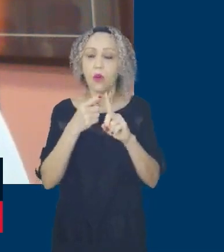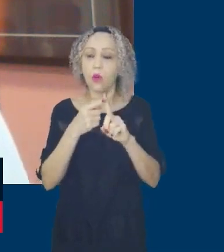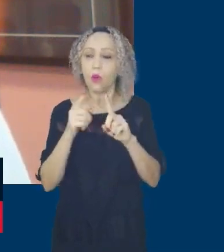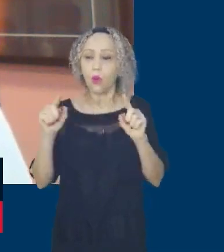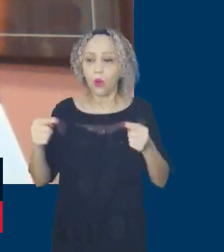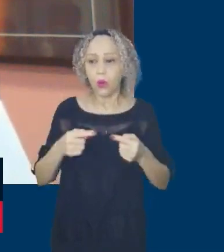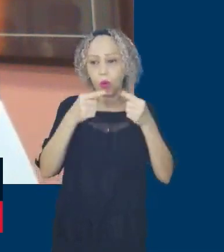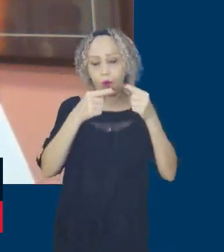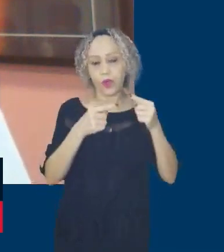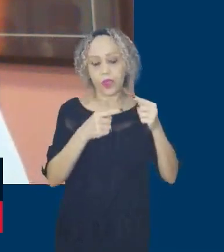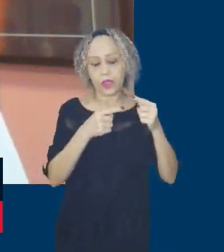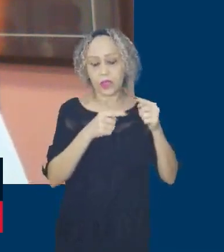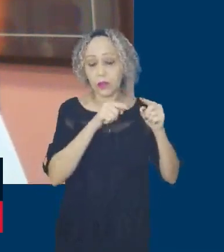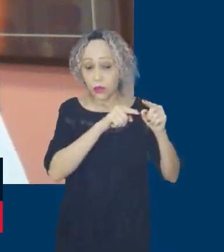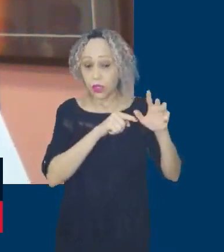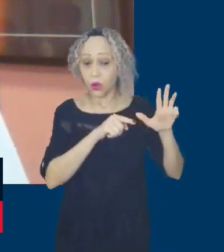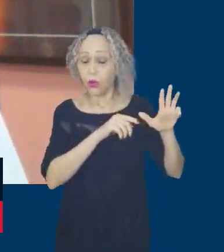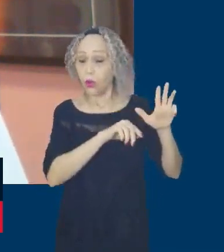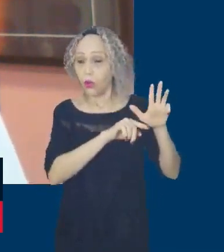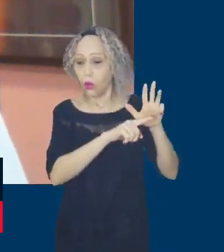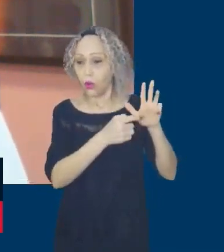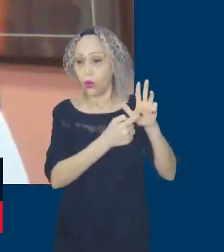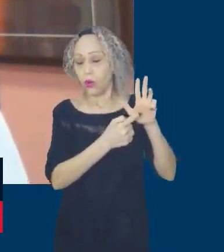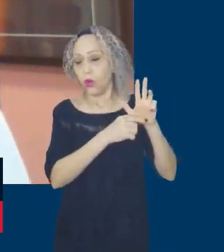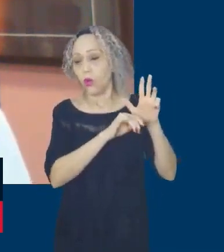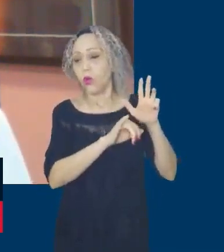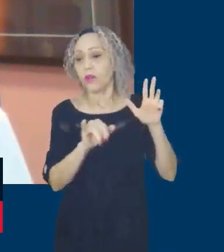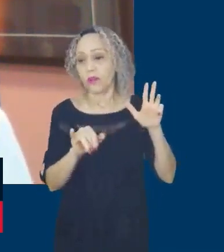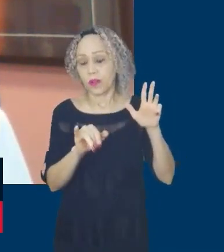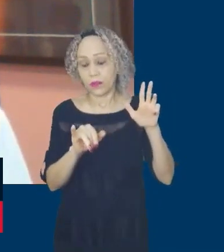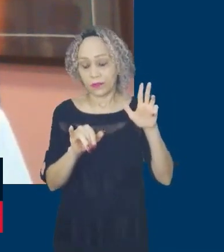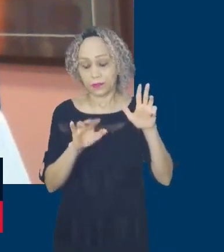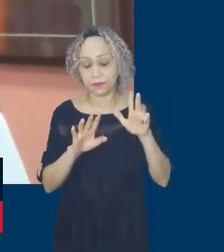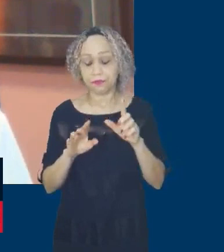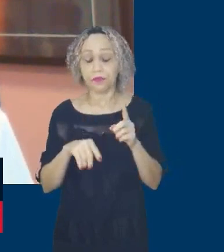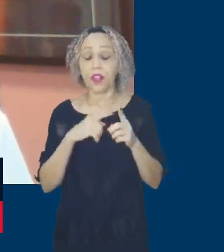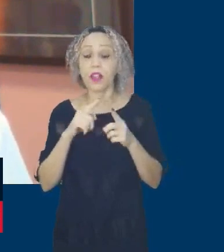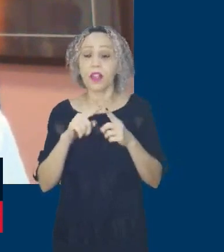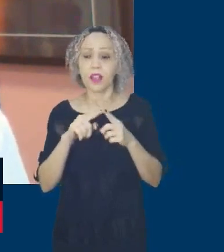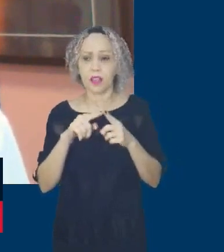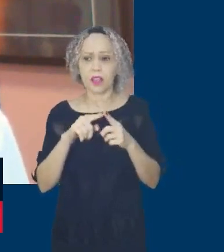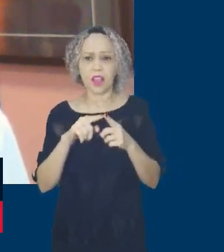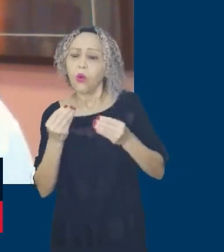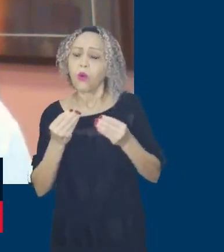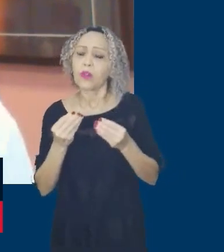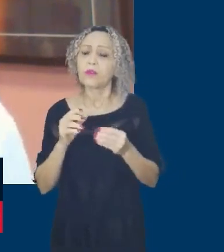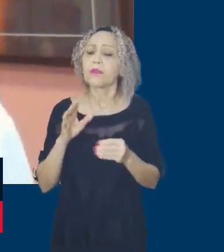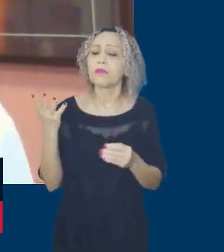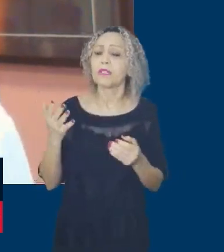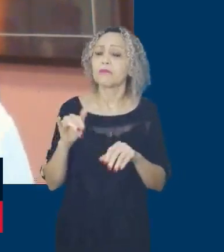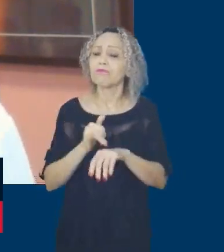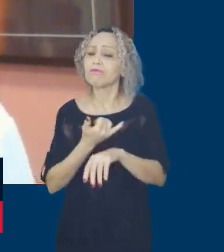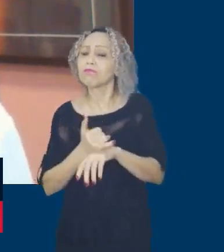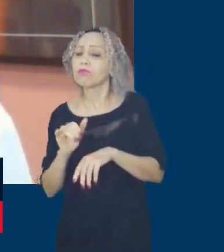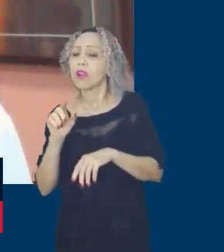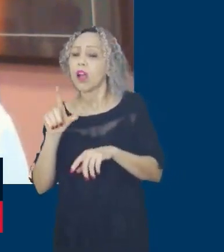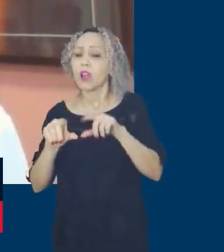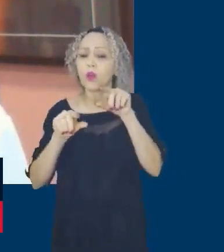Lula apontou. Nós destacamos que não é apenas critério de desempate, é